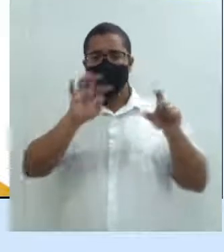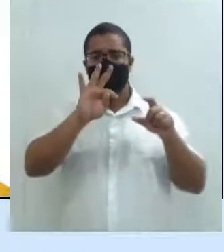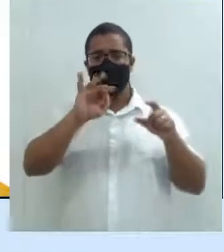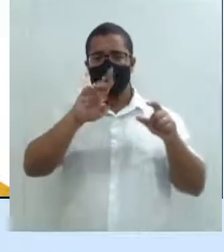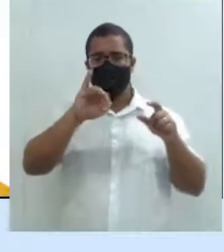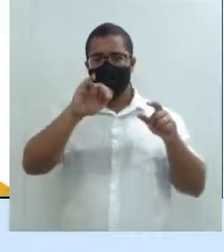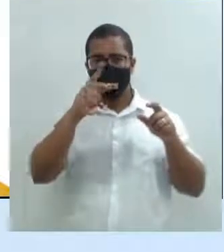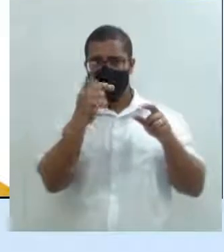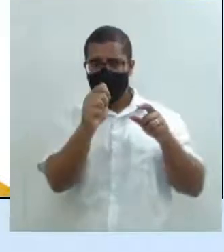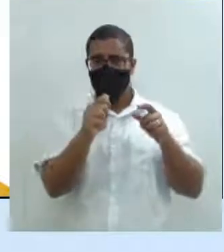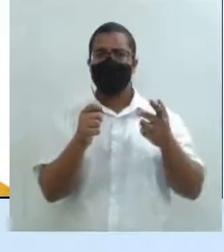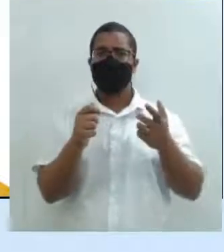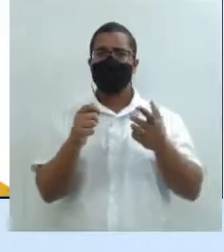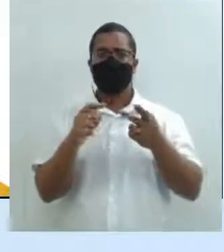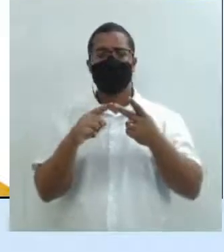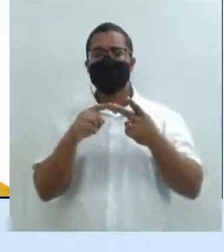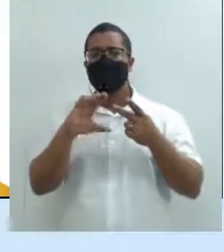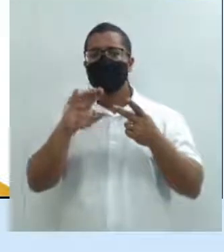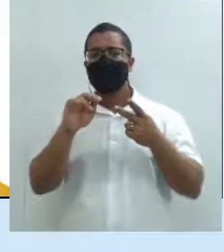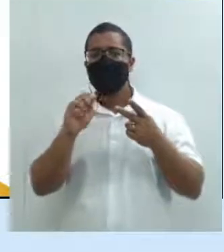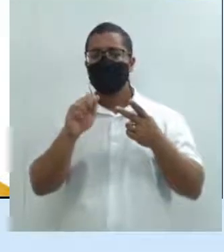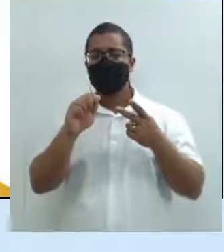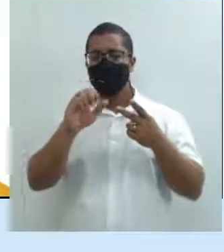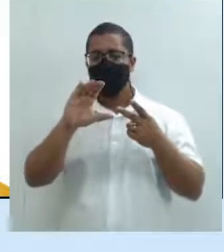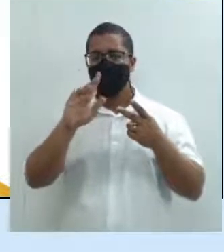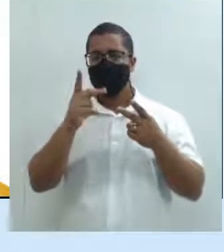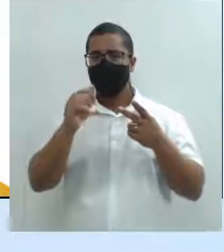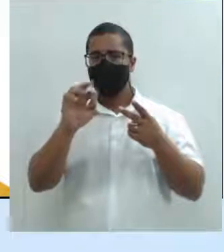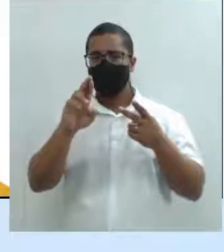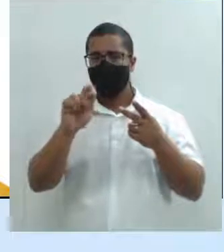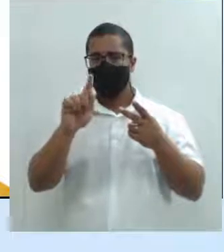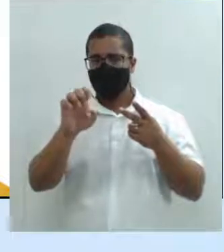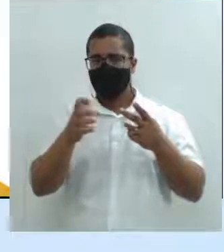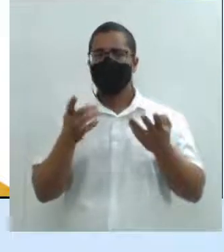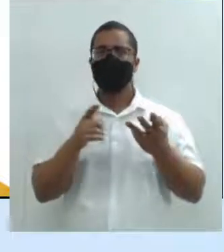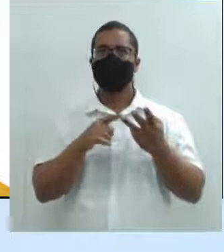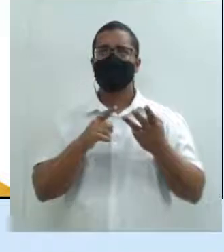em memes, que é o uso do que nós chamamos de...